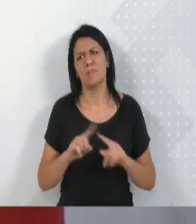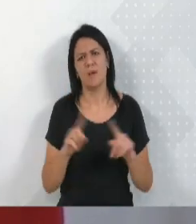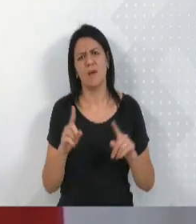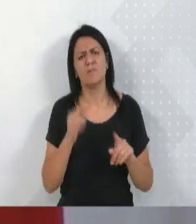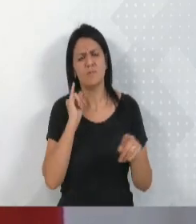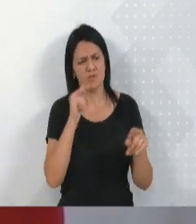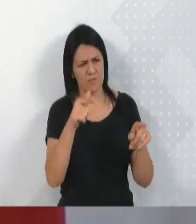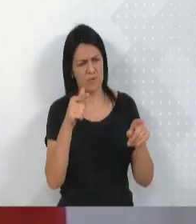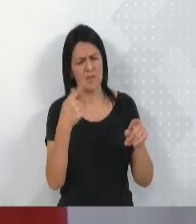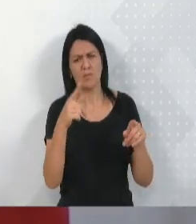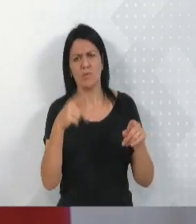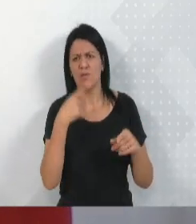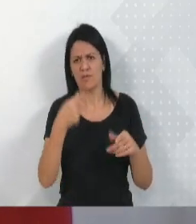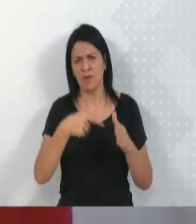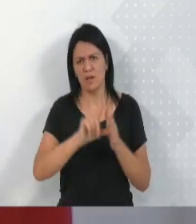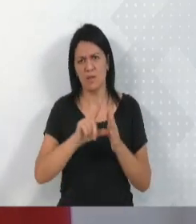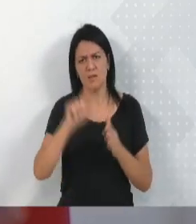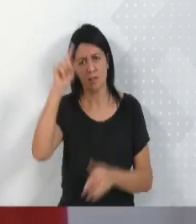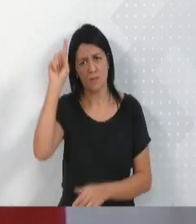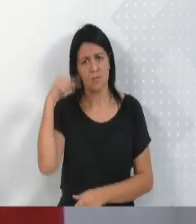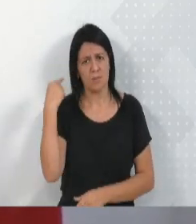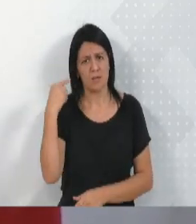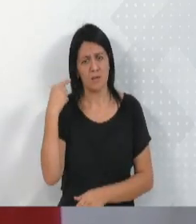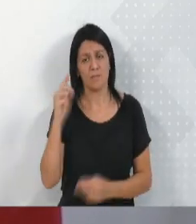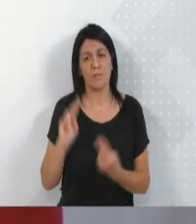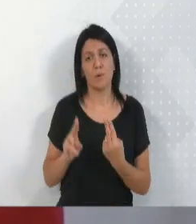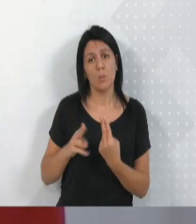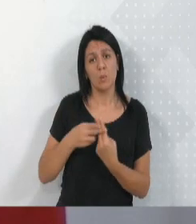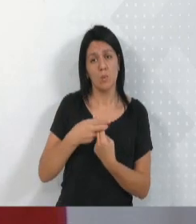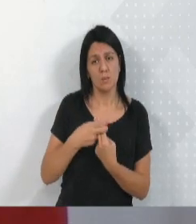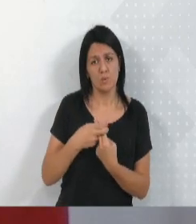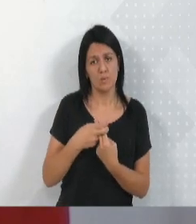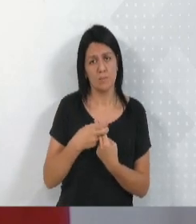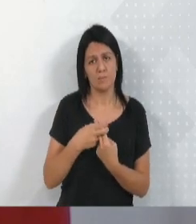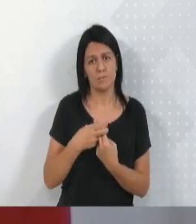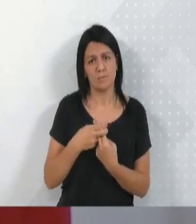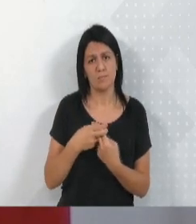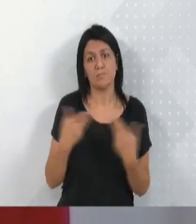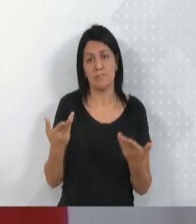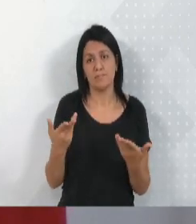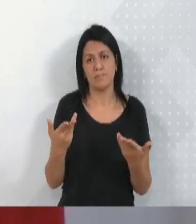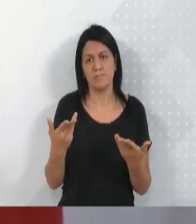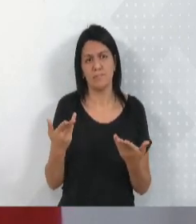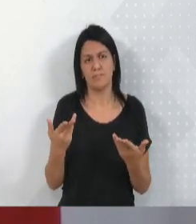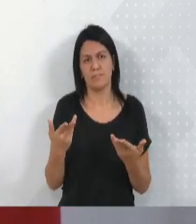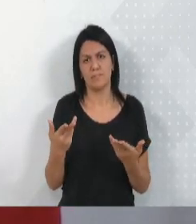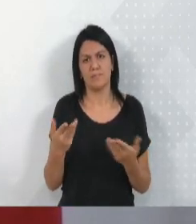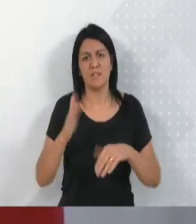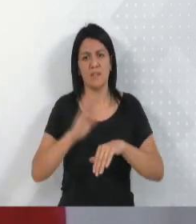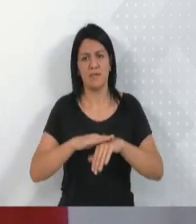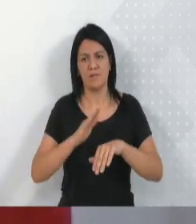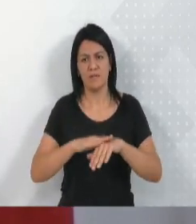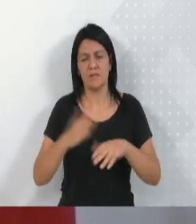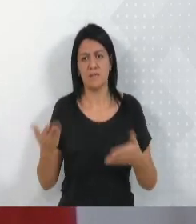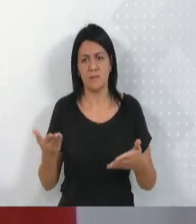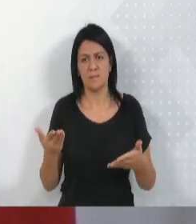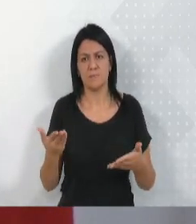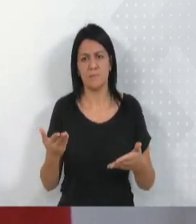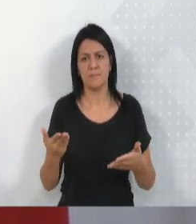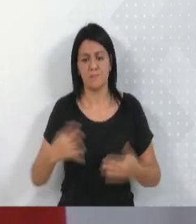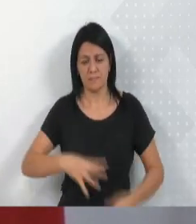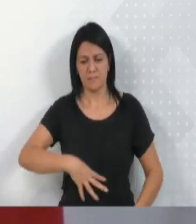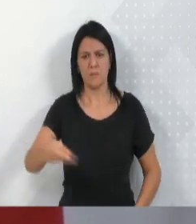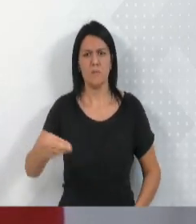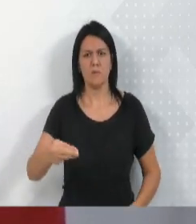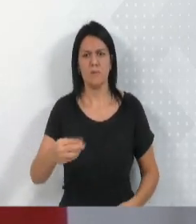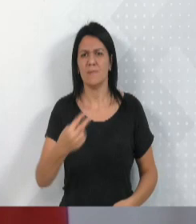Vossa Excelência, o SUS, que é quem, em tese, vai propor esses procedimentos de aborto,